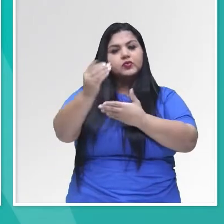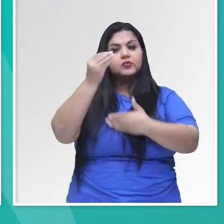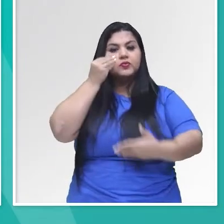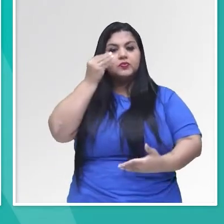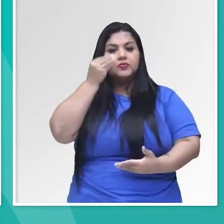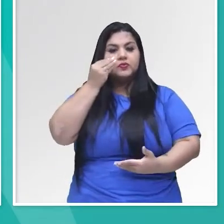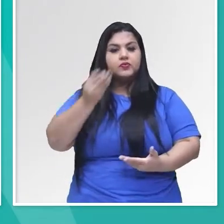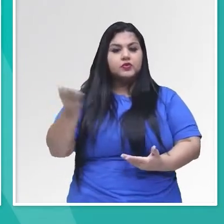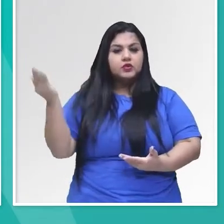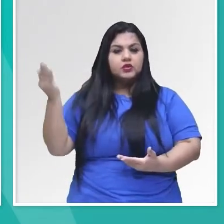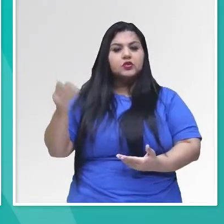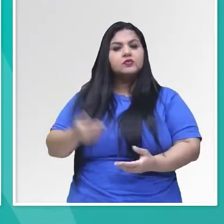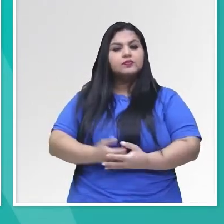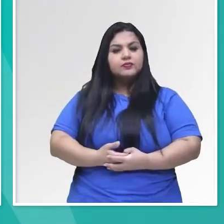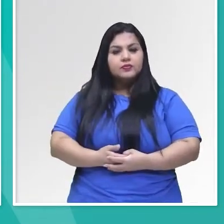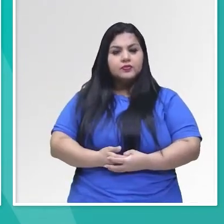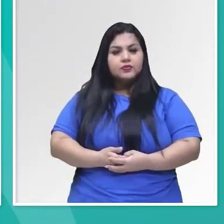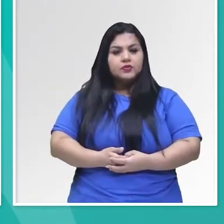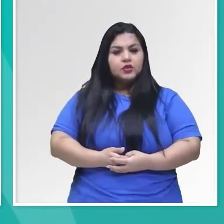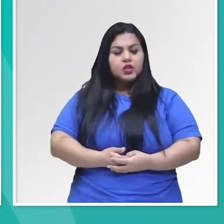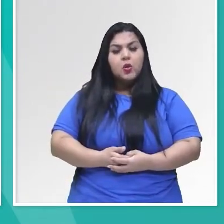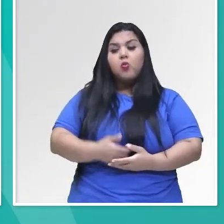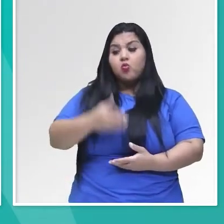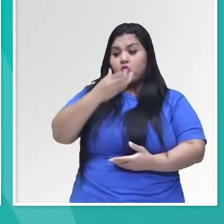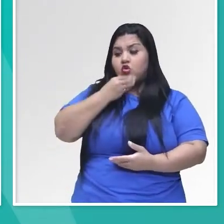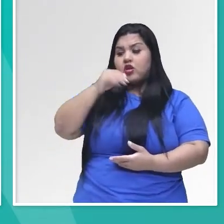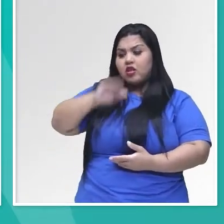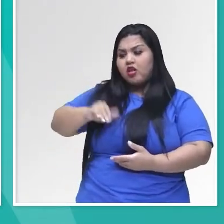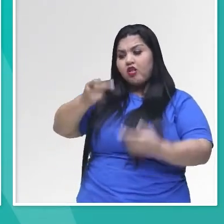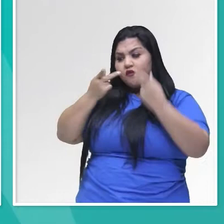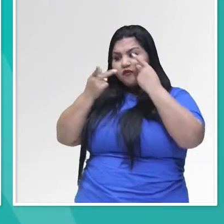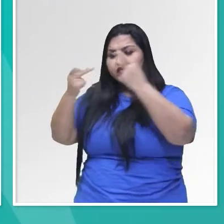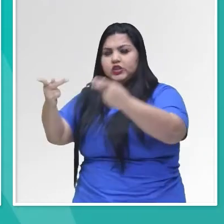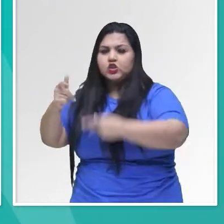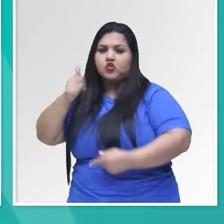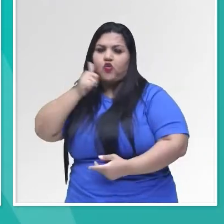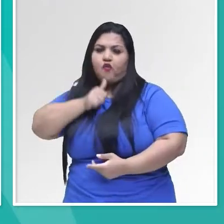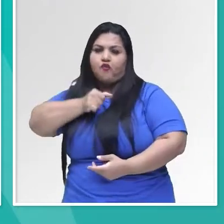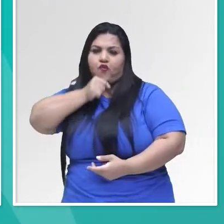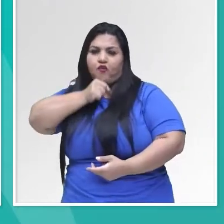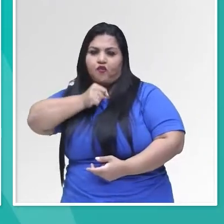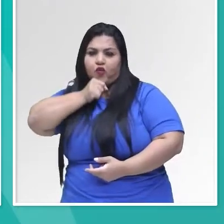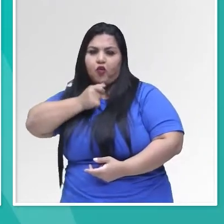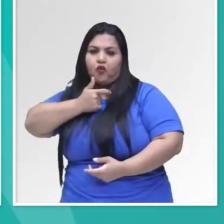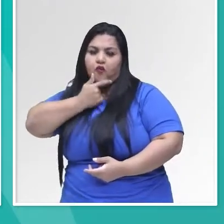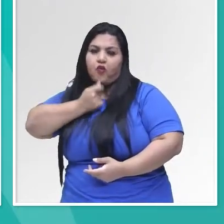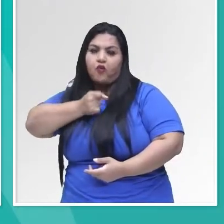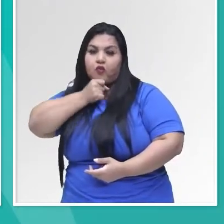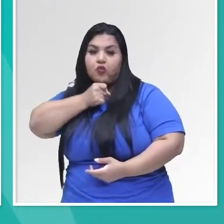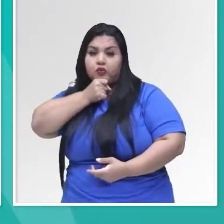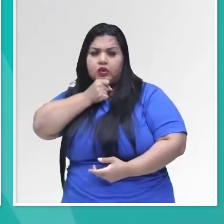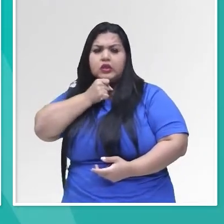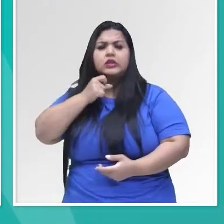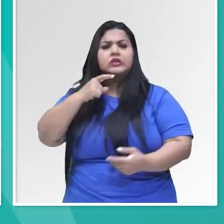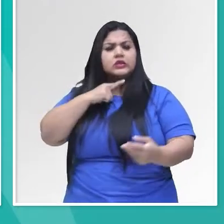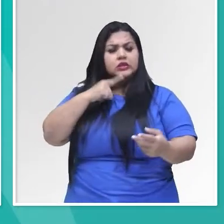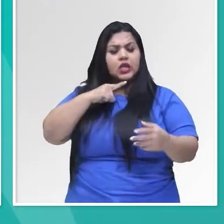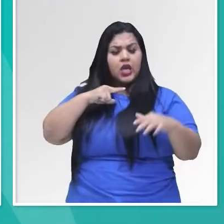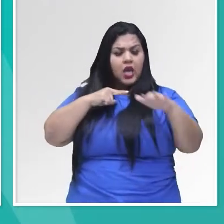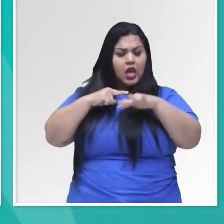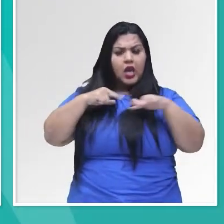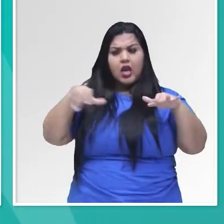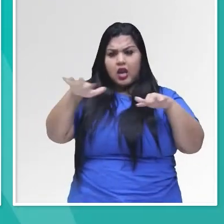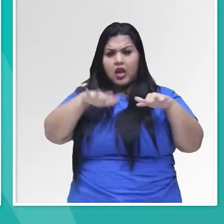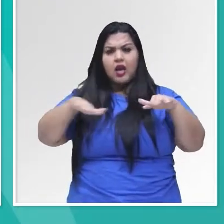Observa. Olha o que temos aí. O menino visitou os avós. Nós temos dois campos de estudos